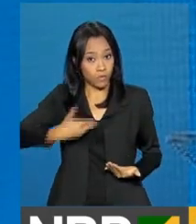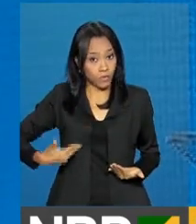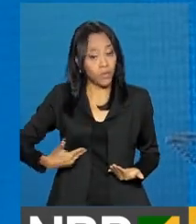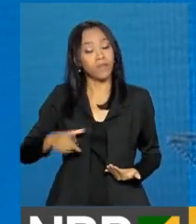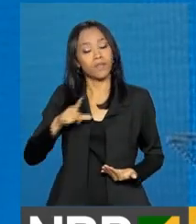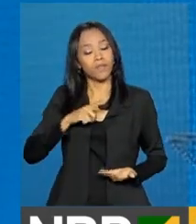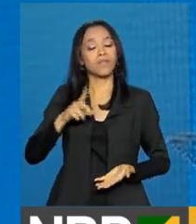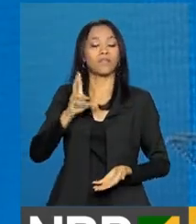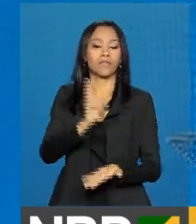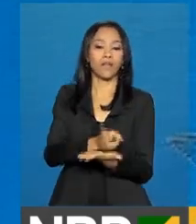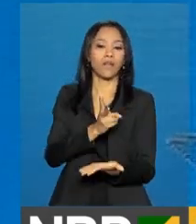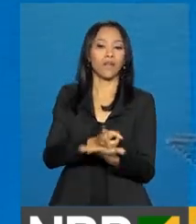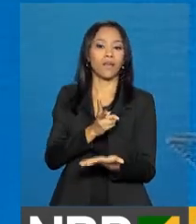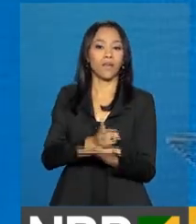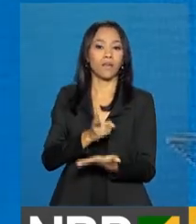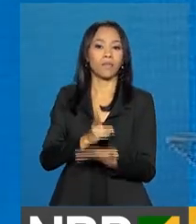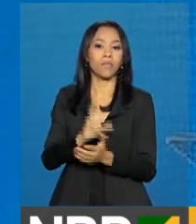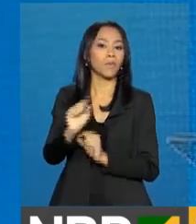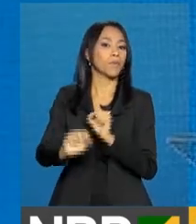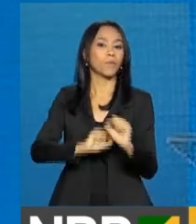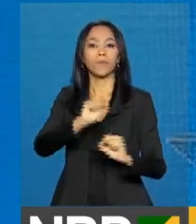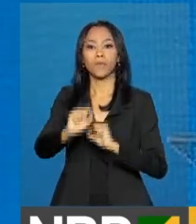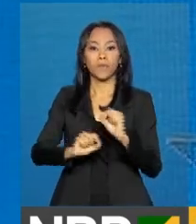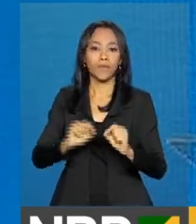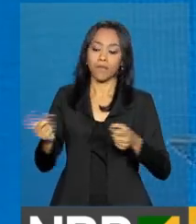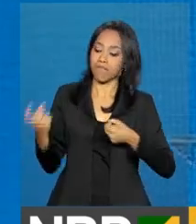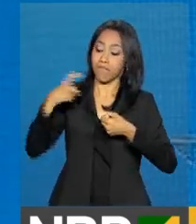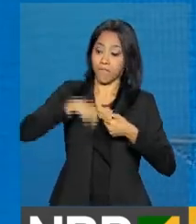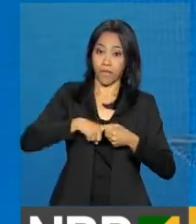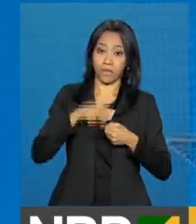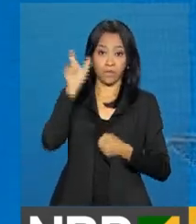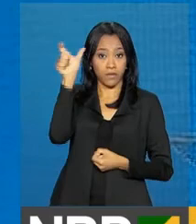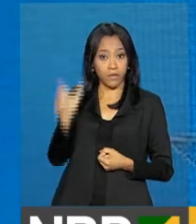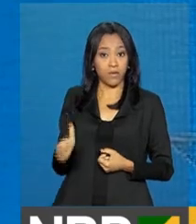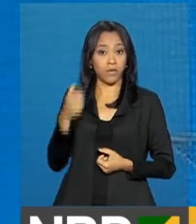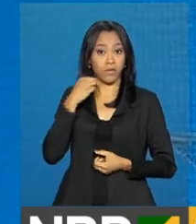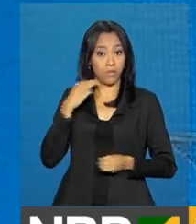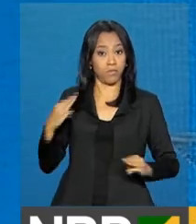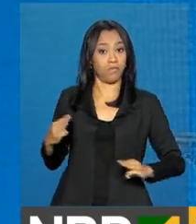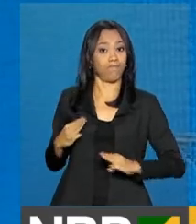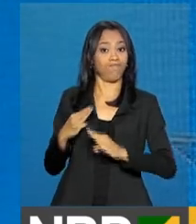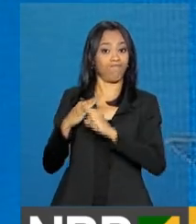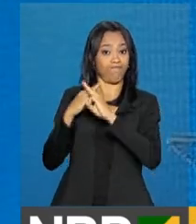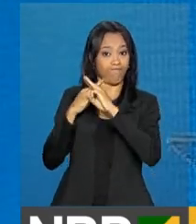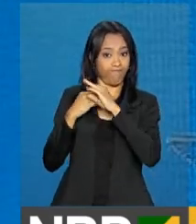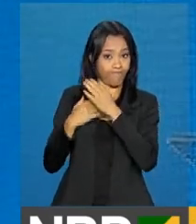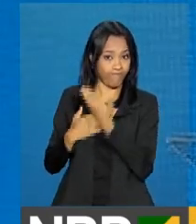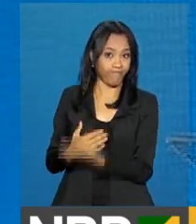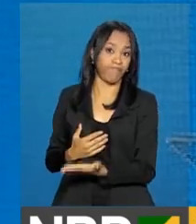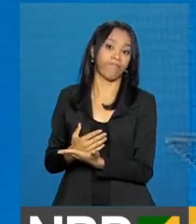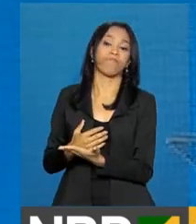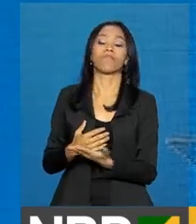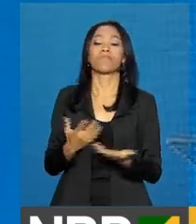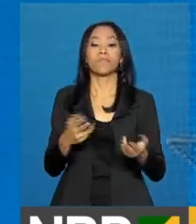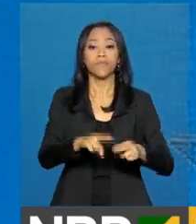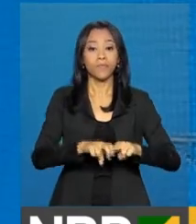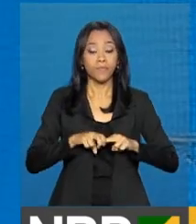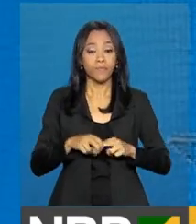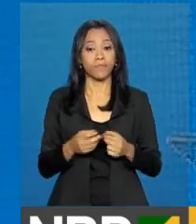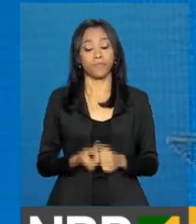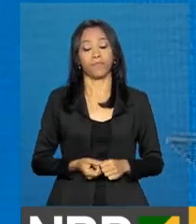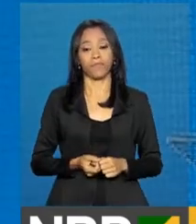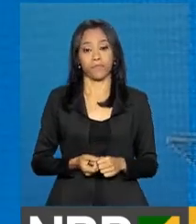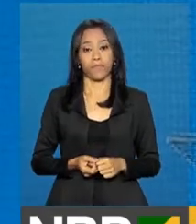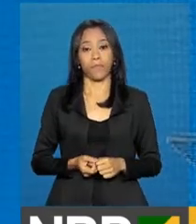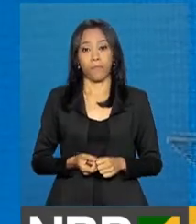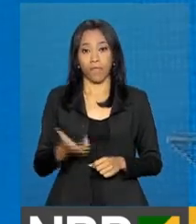contado sempre com a inestimável parceria da Caixa Econômica Federal. Portanto,